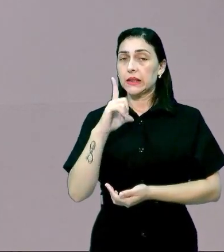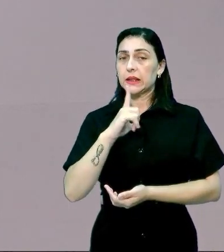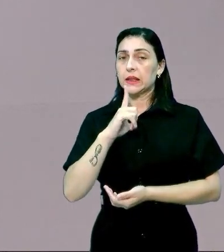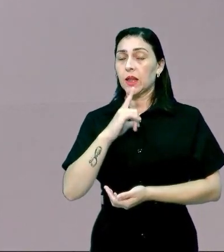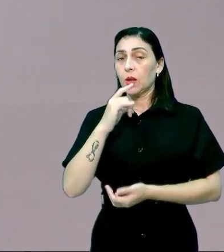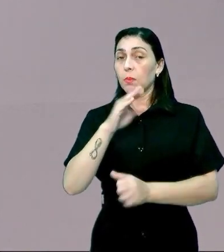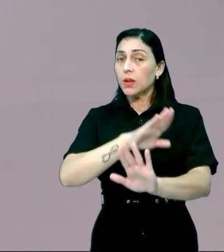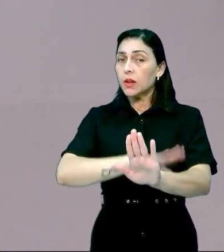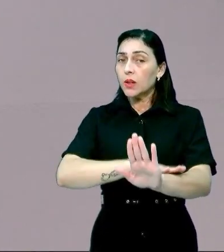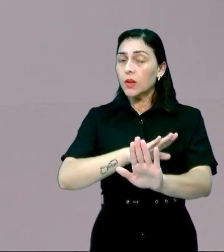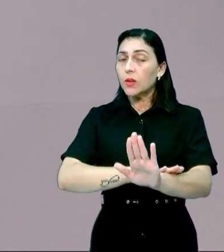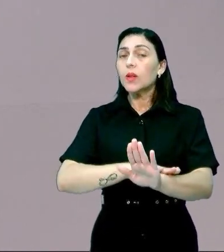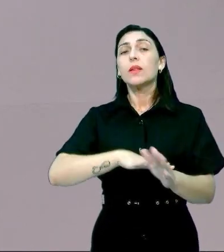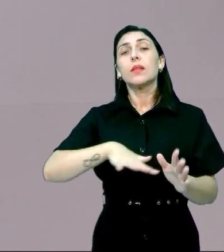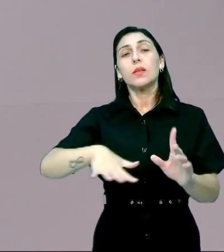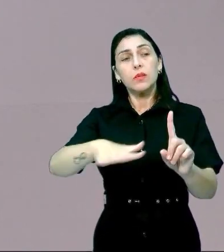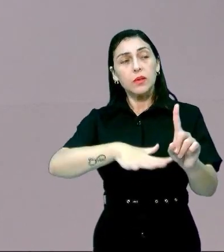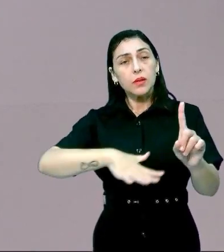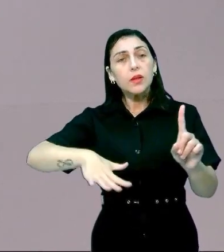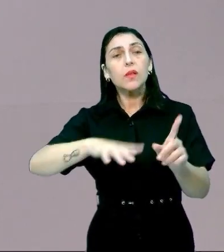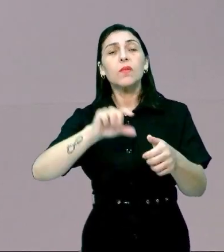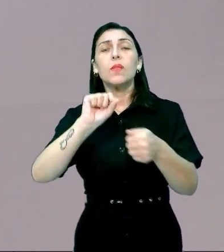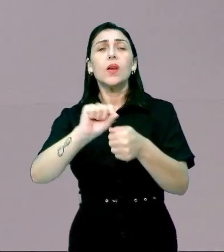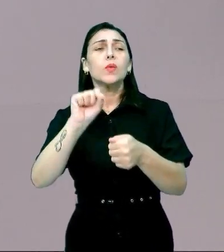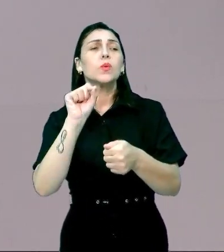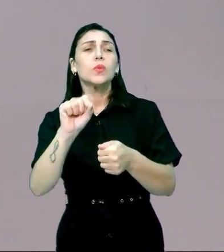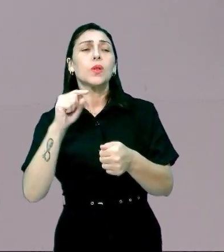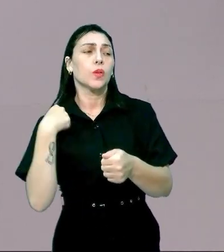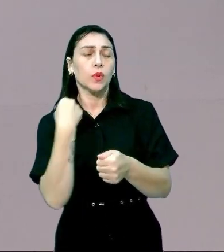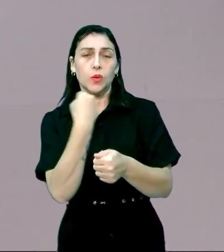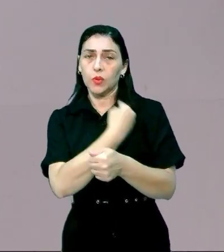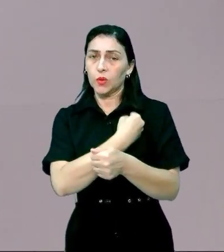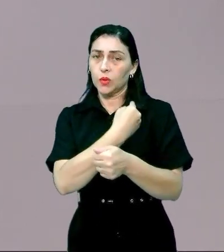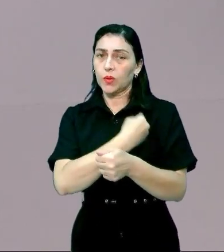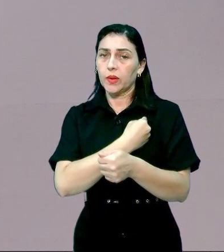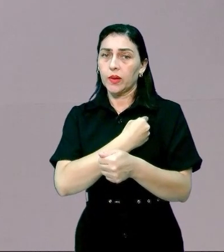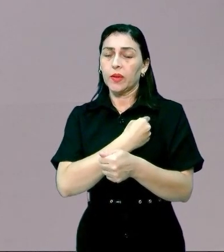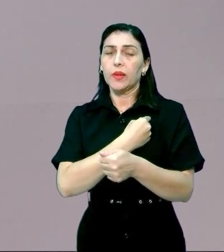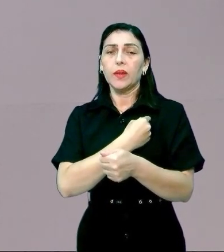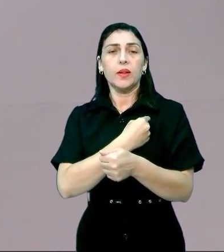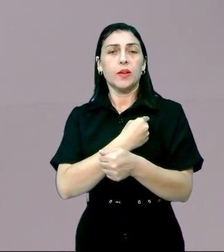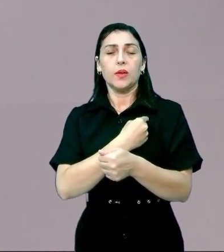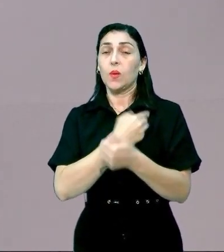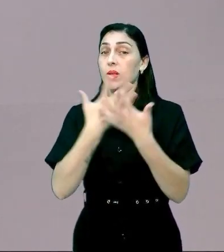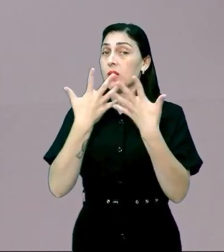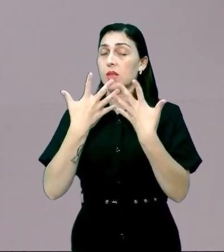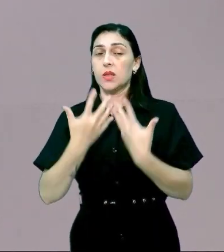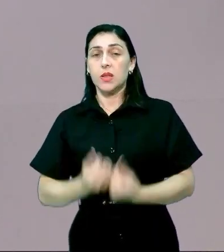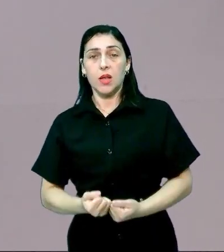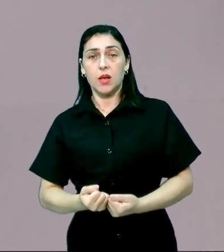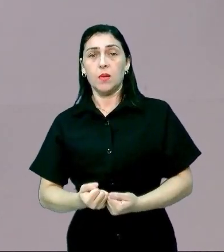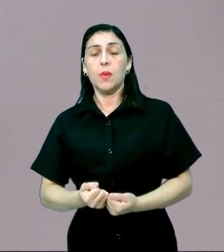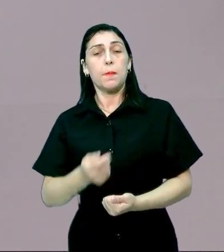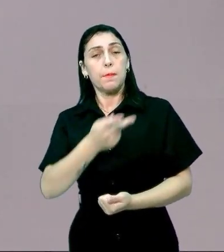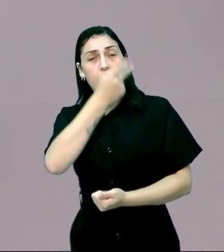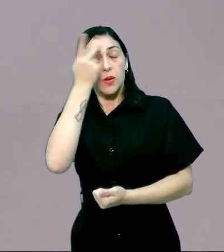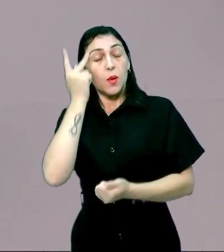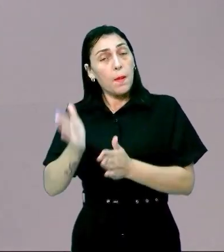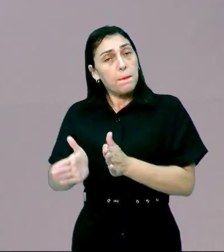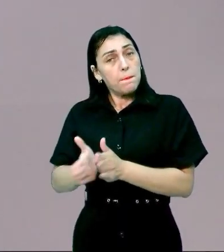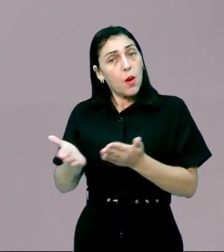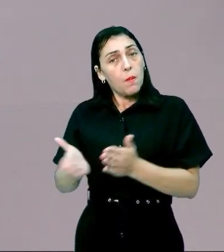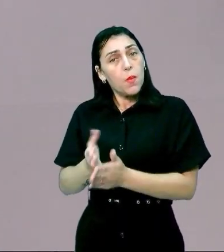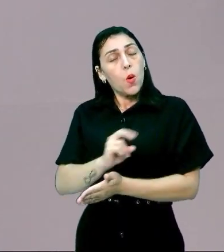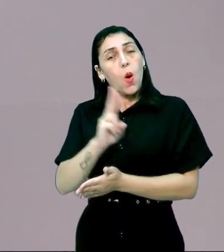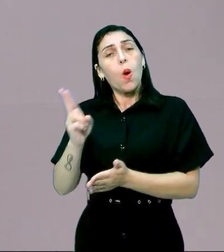uma ideologia na sociedade que faz com que nós não nos conformemos em sermos pessoas pobres